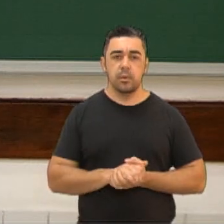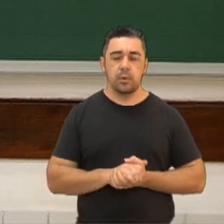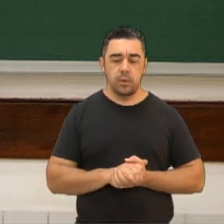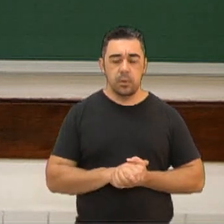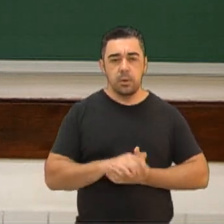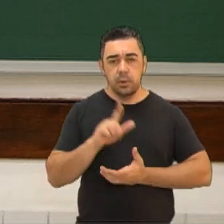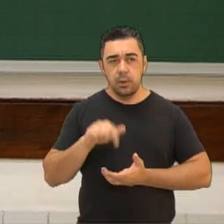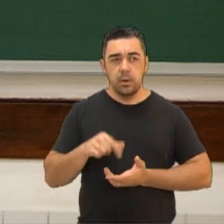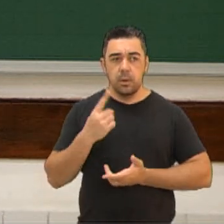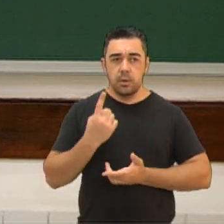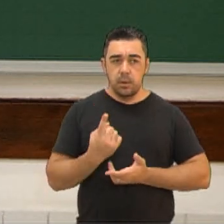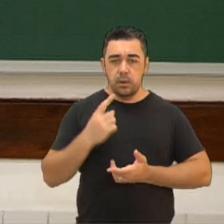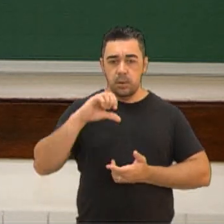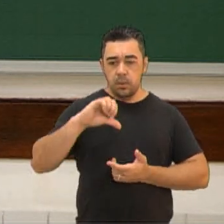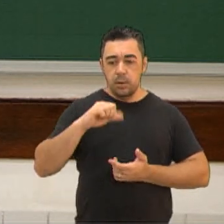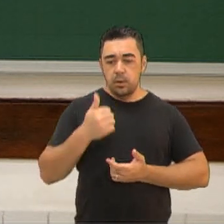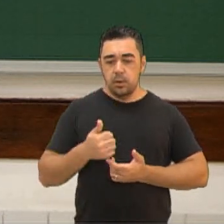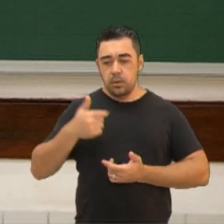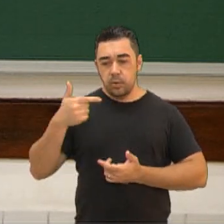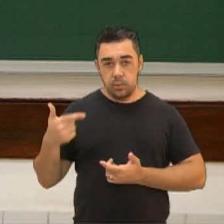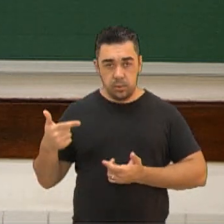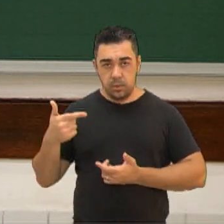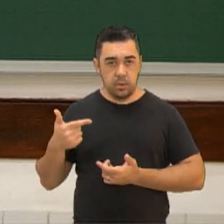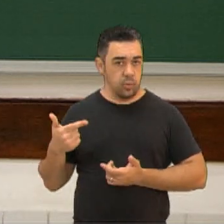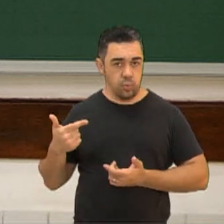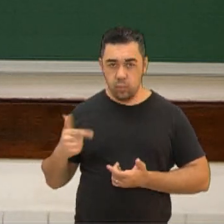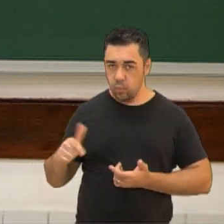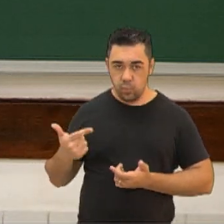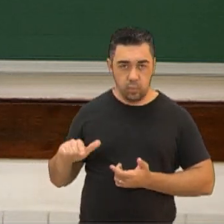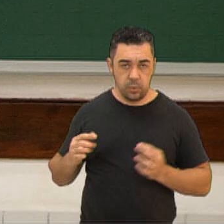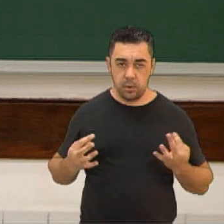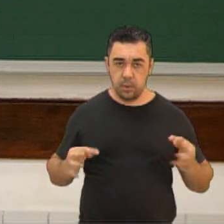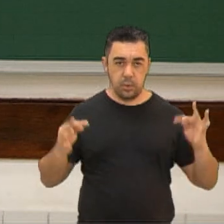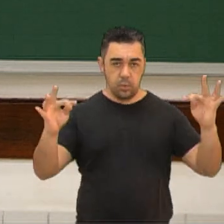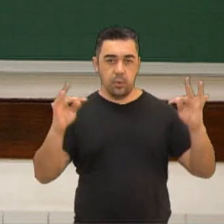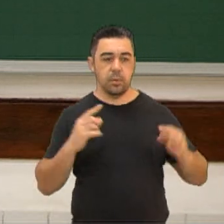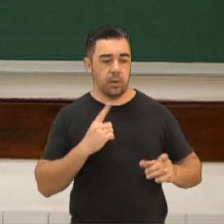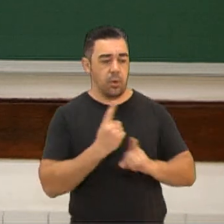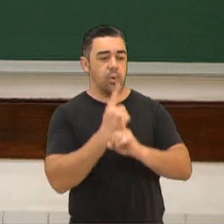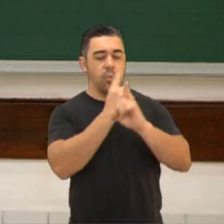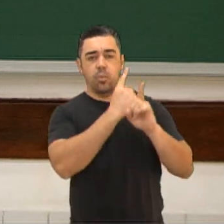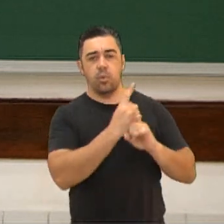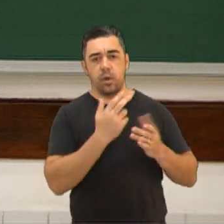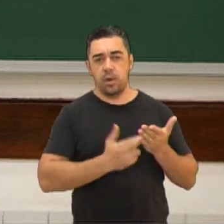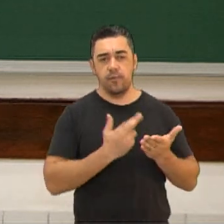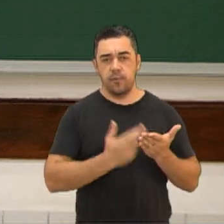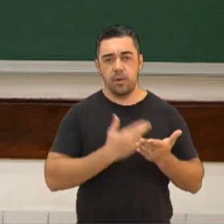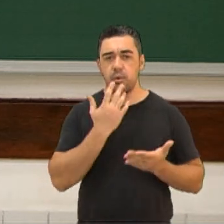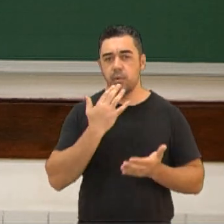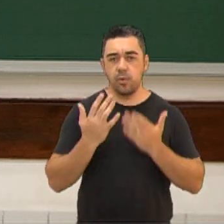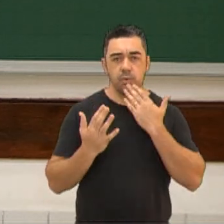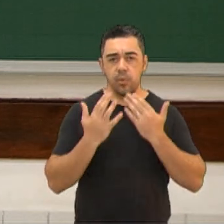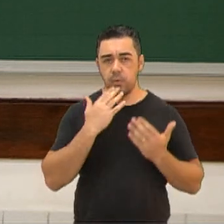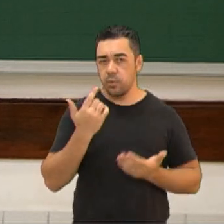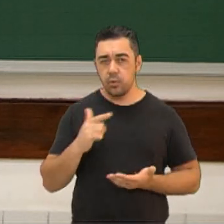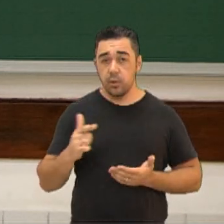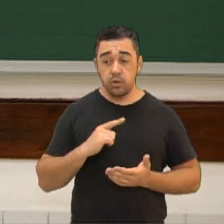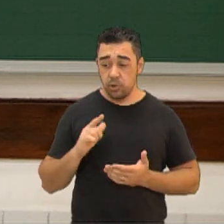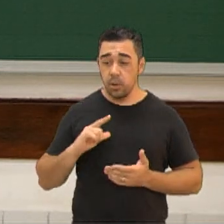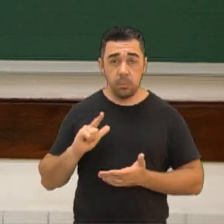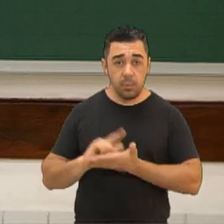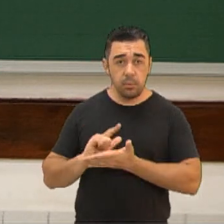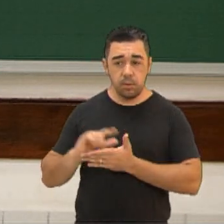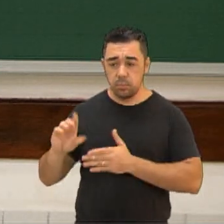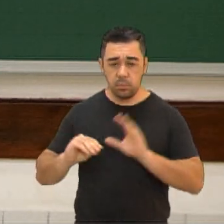Pensem que é 1912, não tinha a tecnologia que a gente tem hoje, acesso à revista colorida. Então, era tudo que eles tinham à mão,